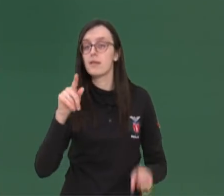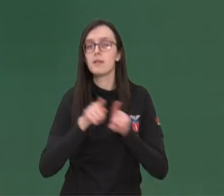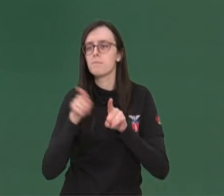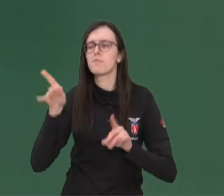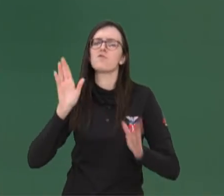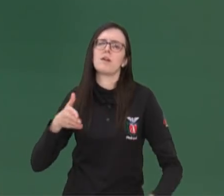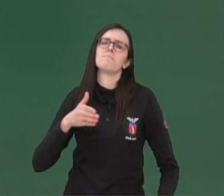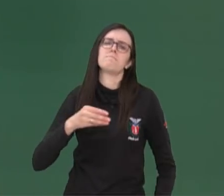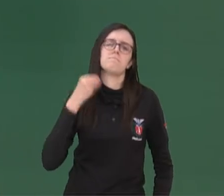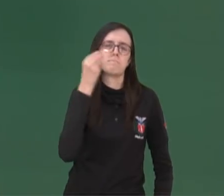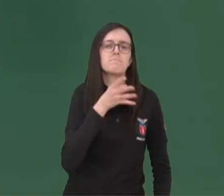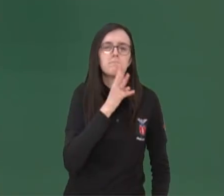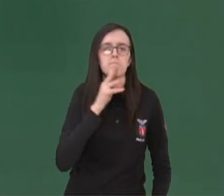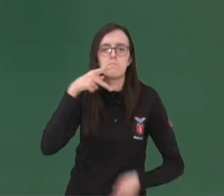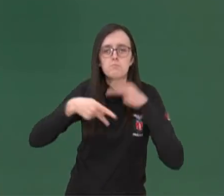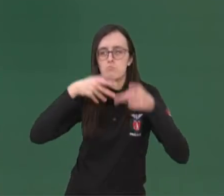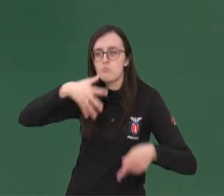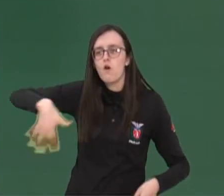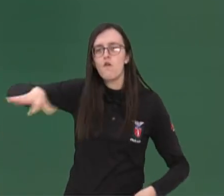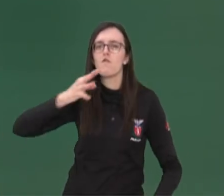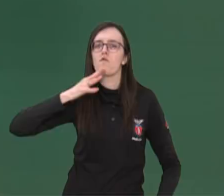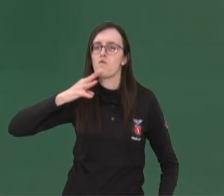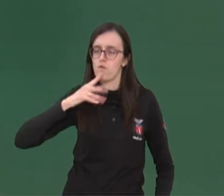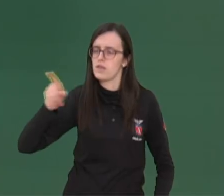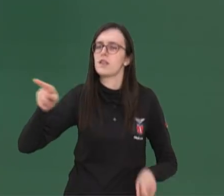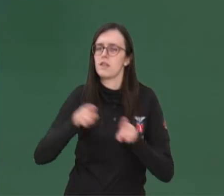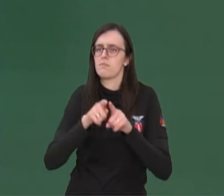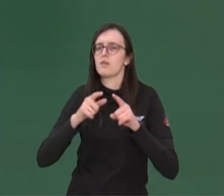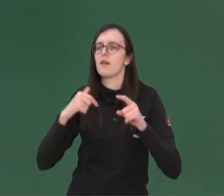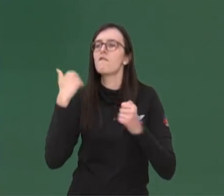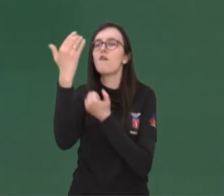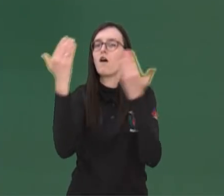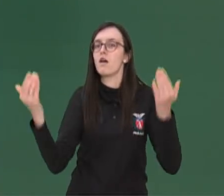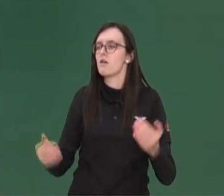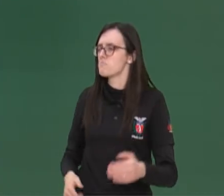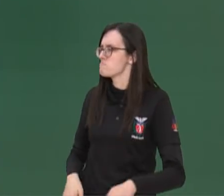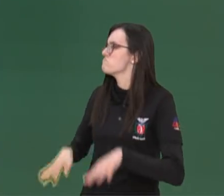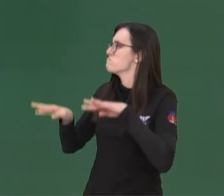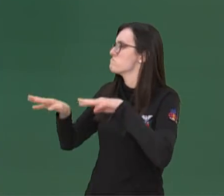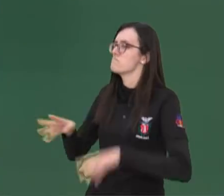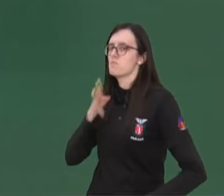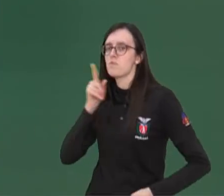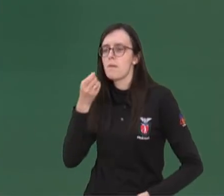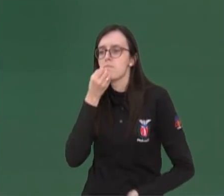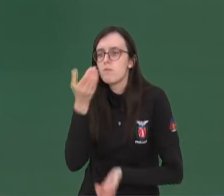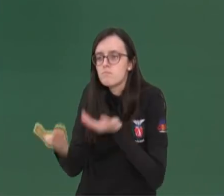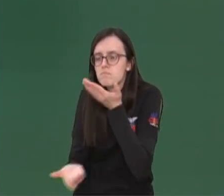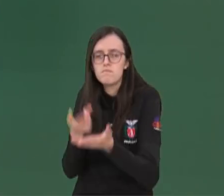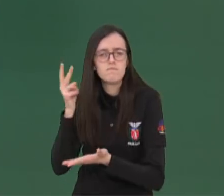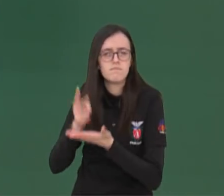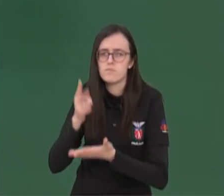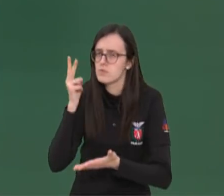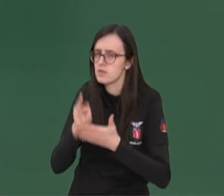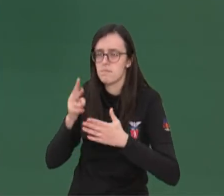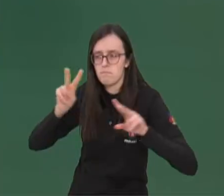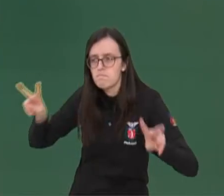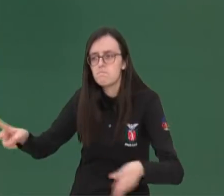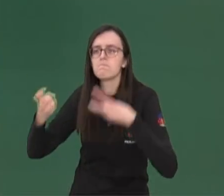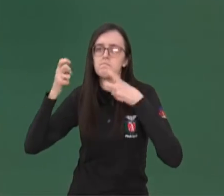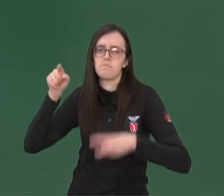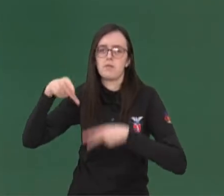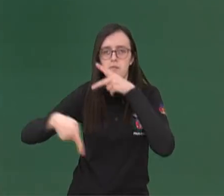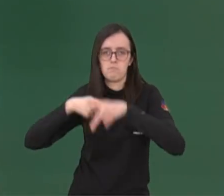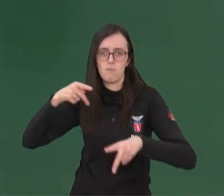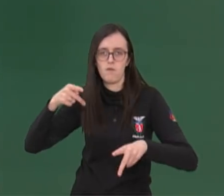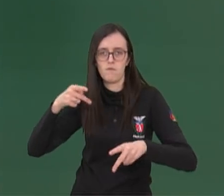ali em lidar com esses povos do Mato Grosso e ficou reconhecido por isso, pelo bom tratamento que ele sempre teve no reconhecimento desses